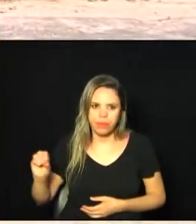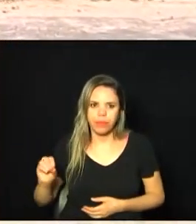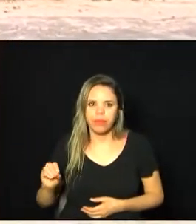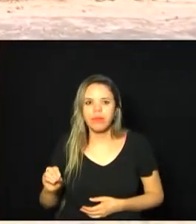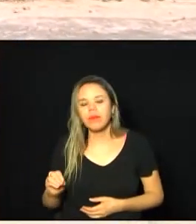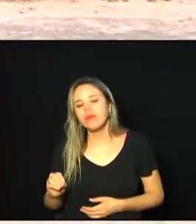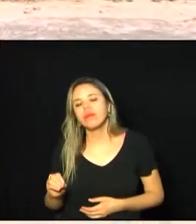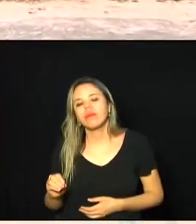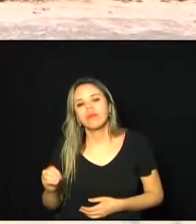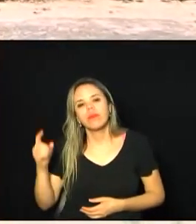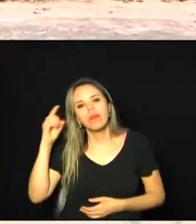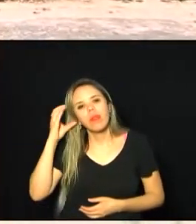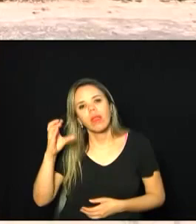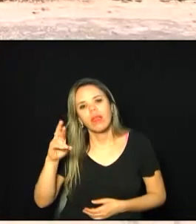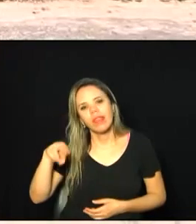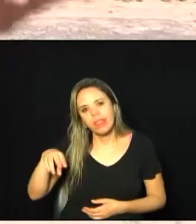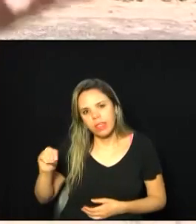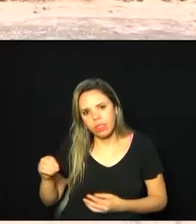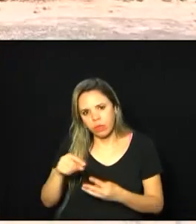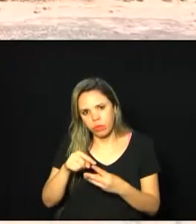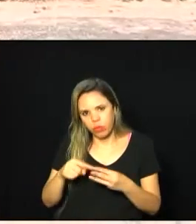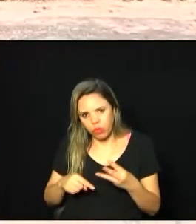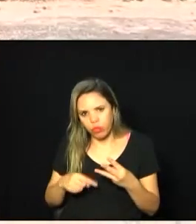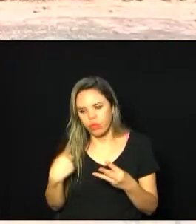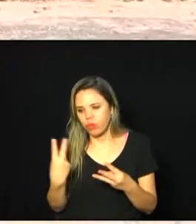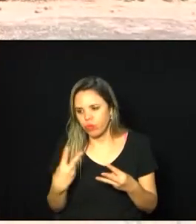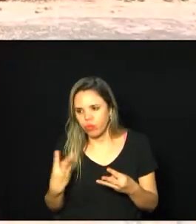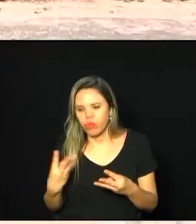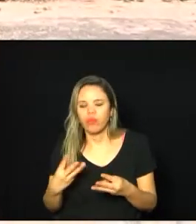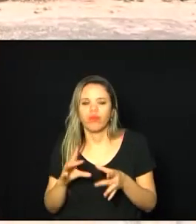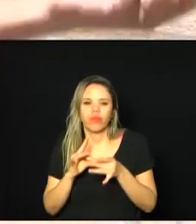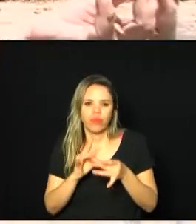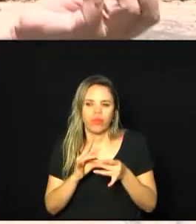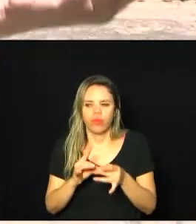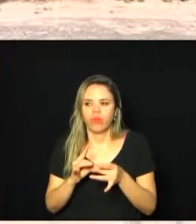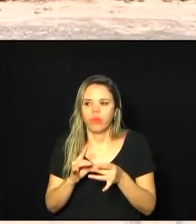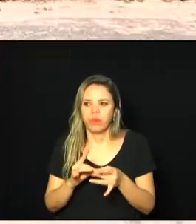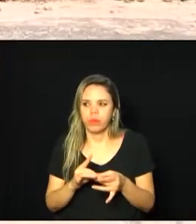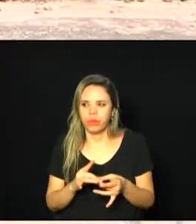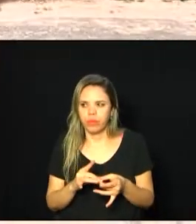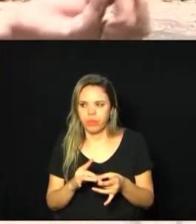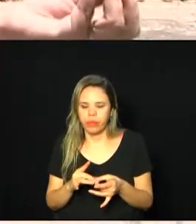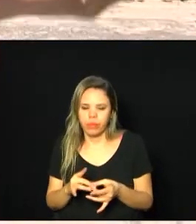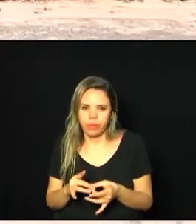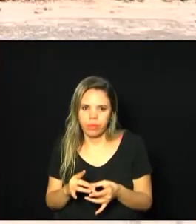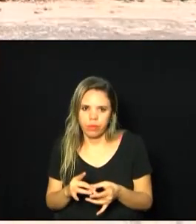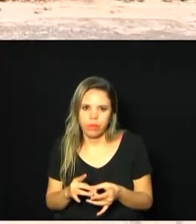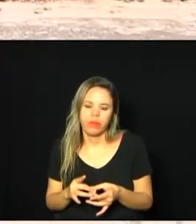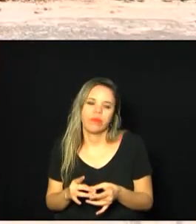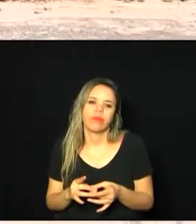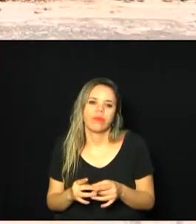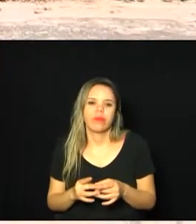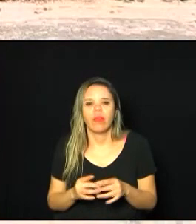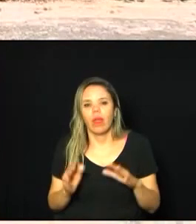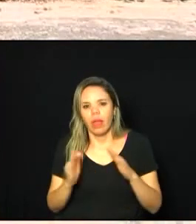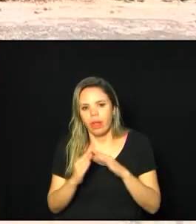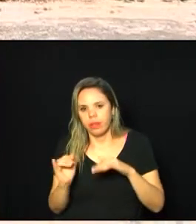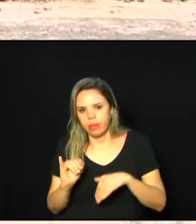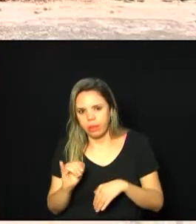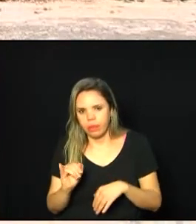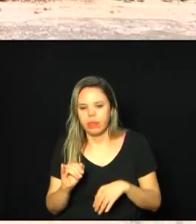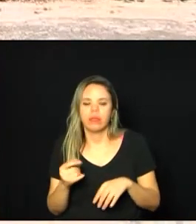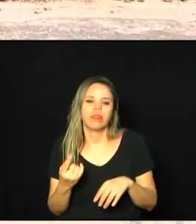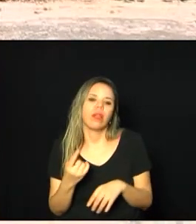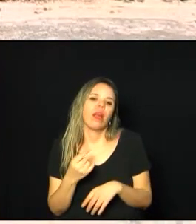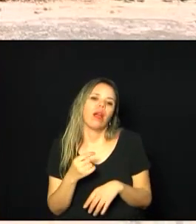o Crânio. E a partir dessa junção do estúdio Casa Ímpar e a Casa